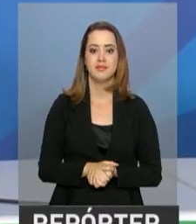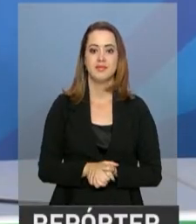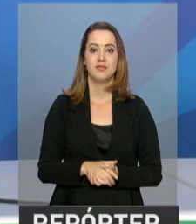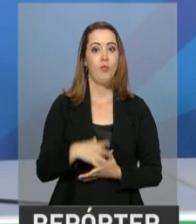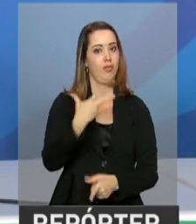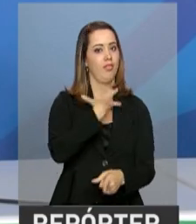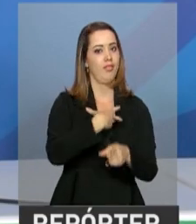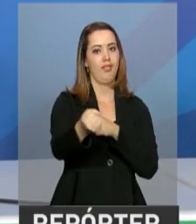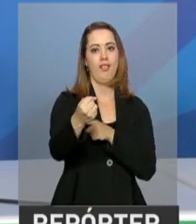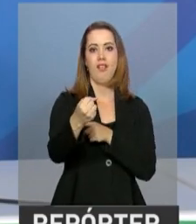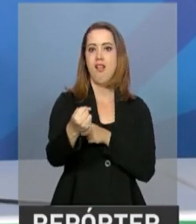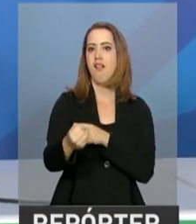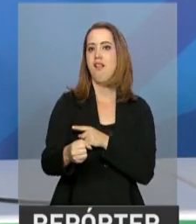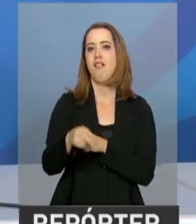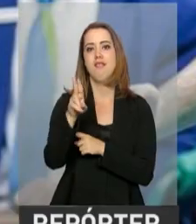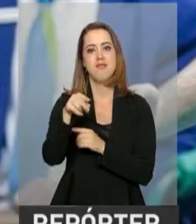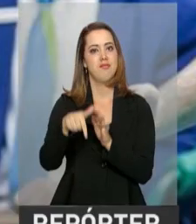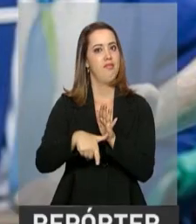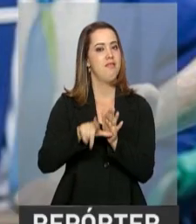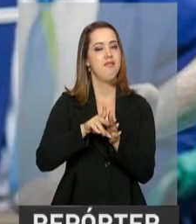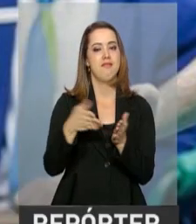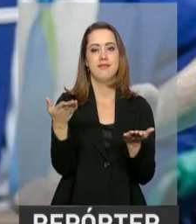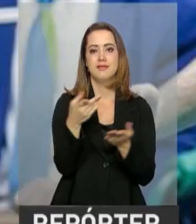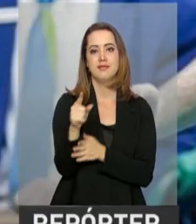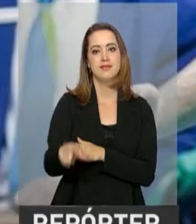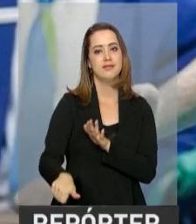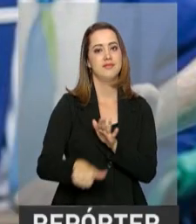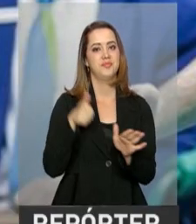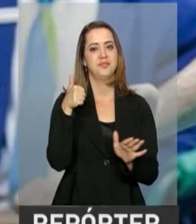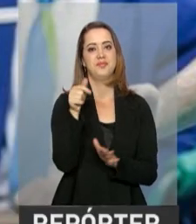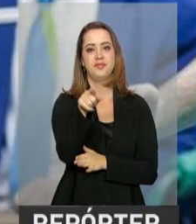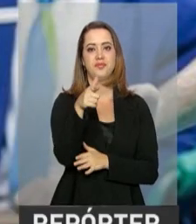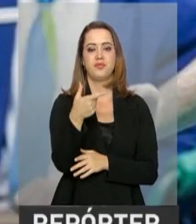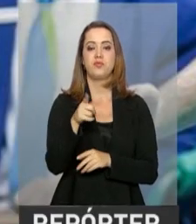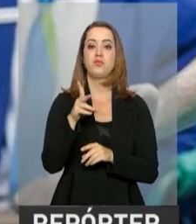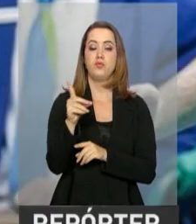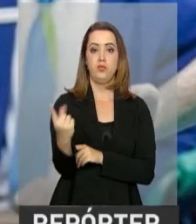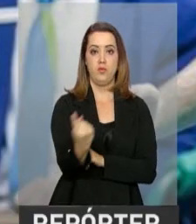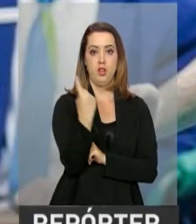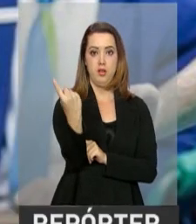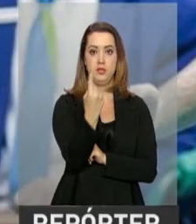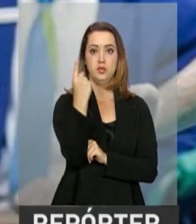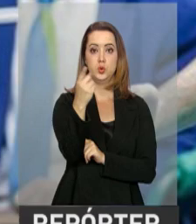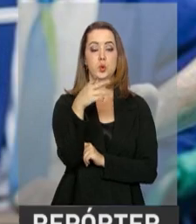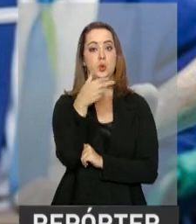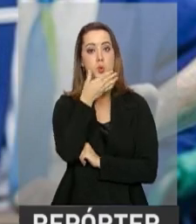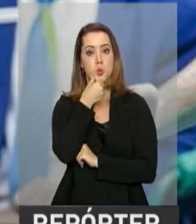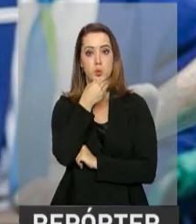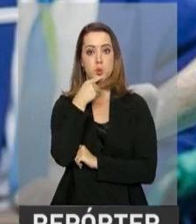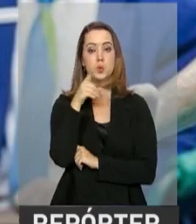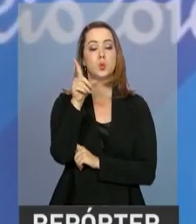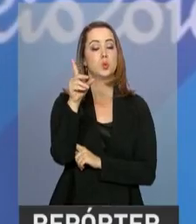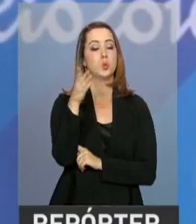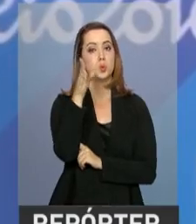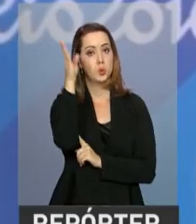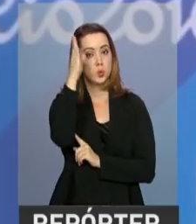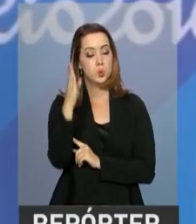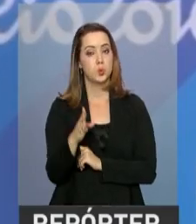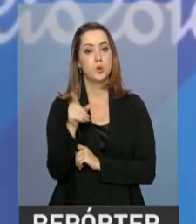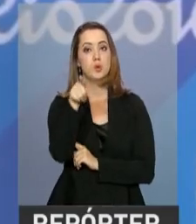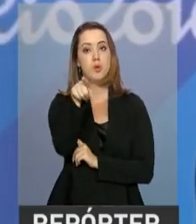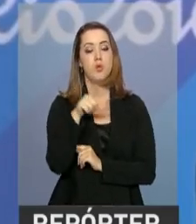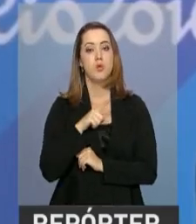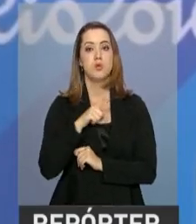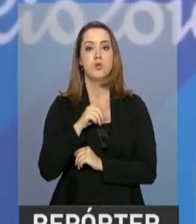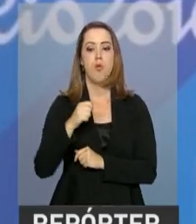uma conquista inédita para o Brasil é a primeira medalha paralímpica individual de um atleta brasileiro no tênis de mesa Israel